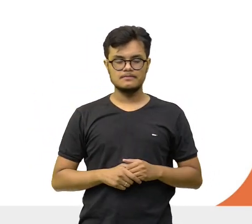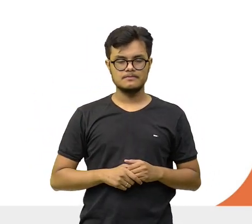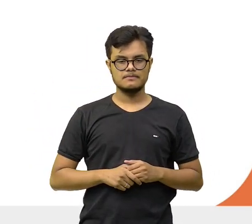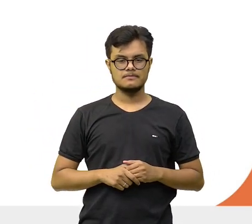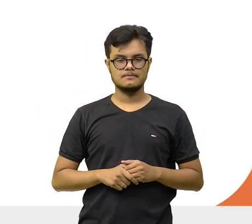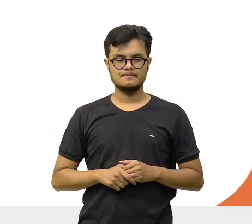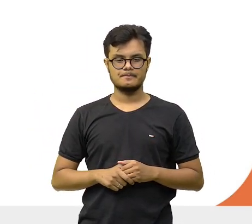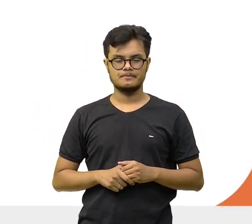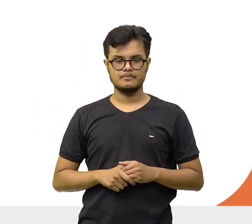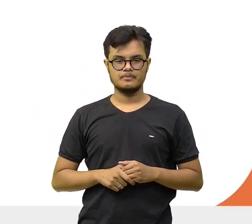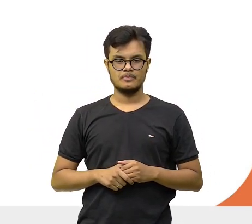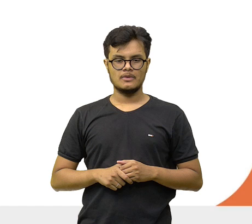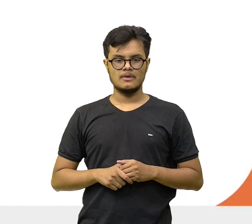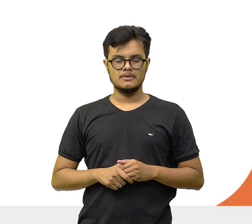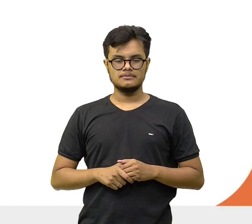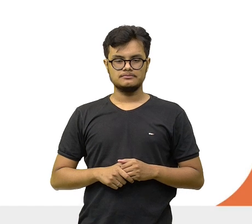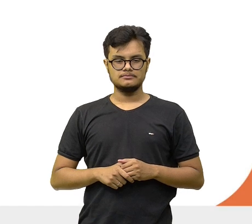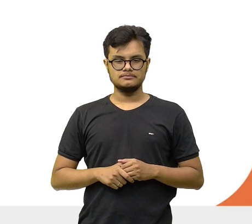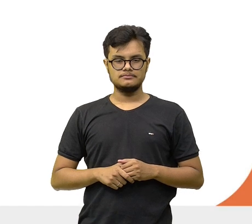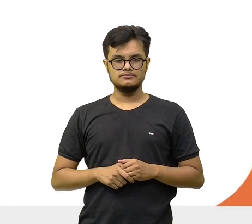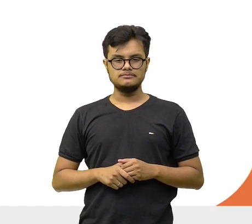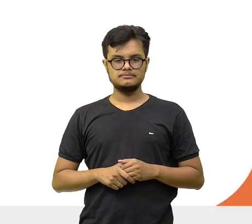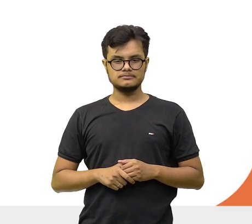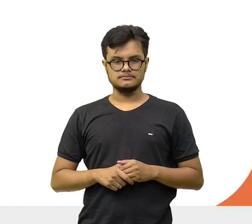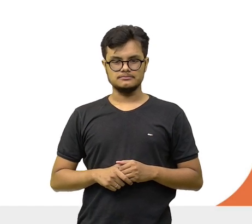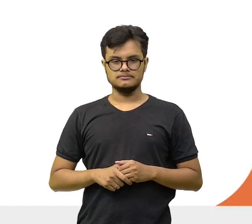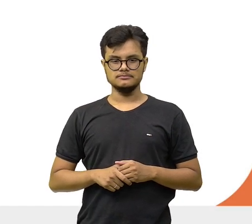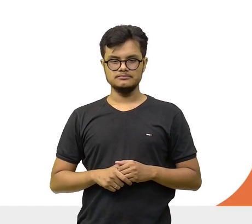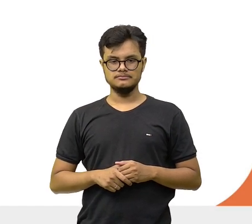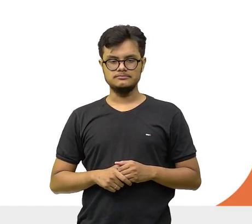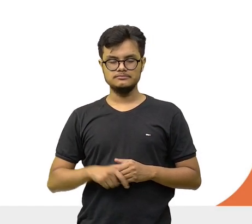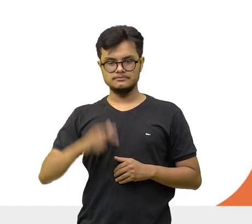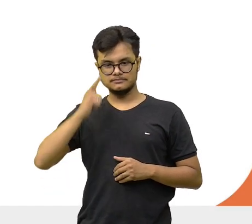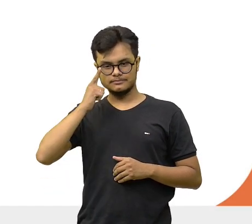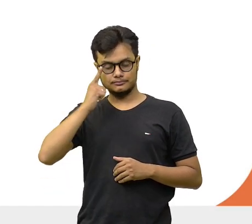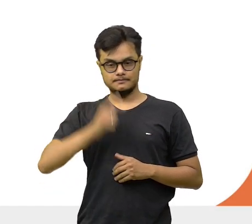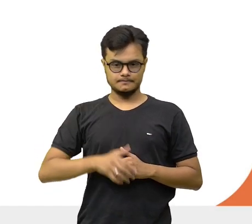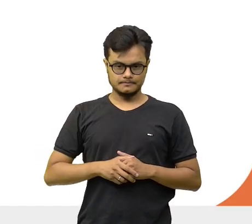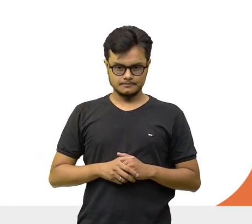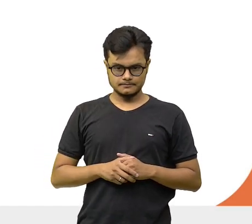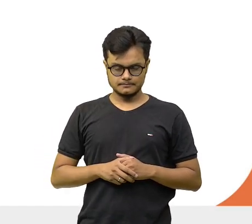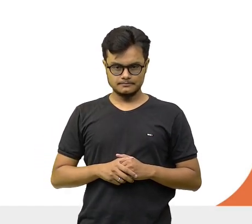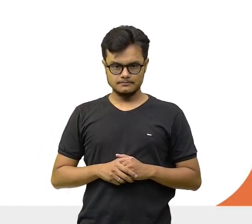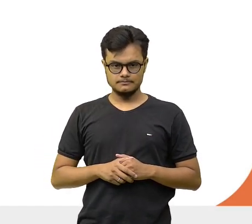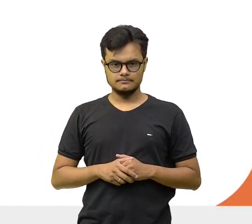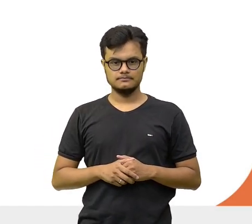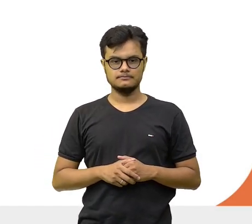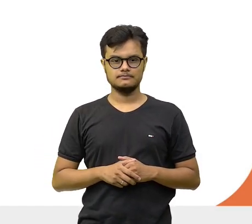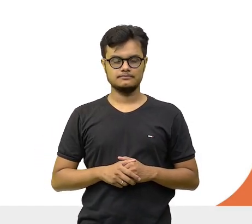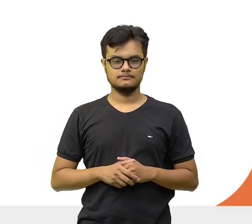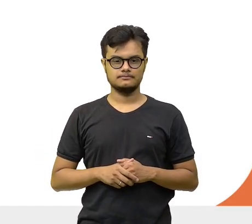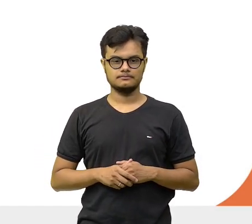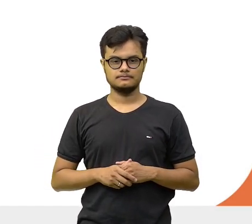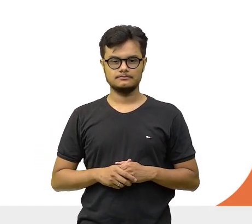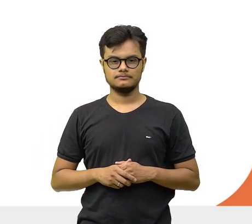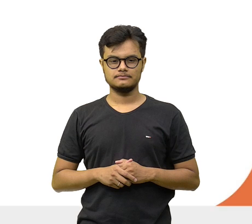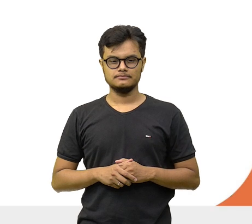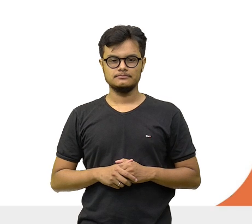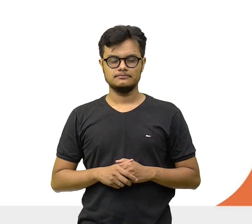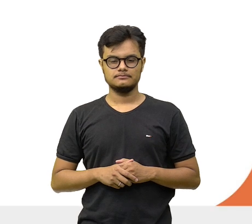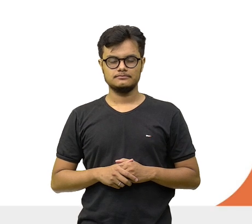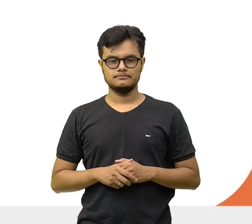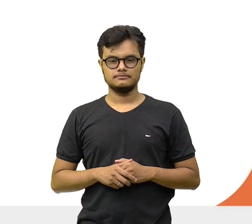O trabalho, eu tenho outros dois valores, né? Olhando aqui na cartela anterior, os valores são 340 ainda e